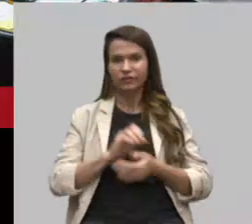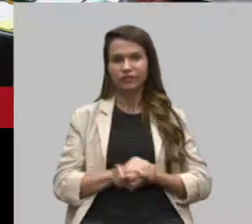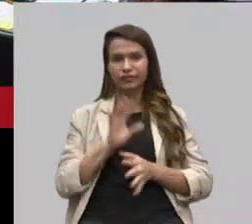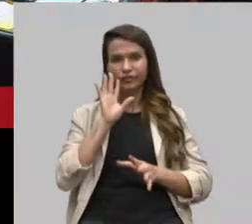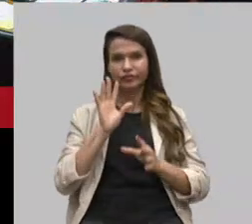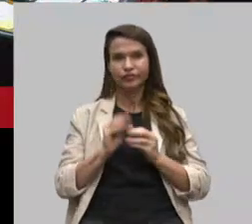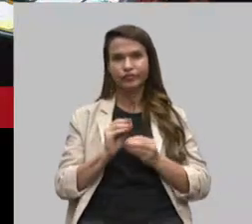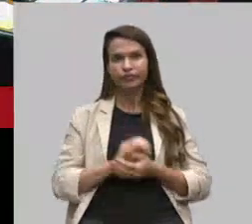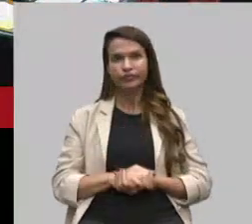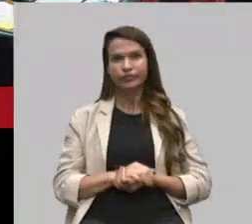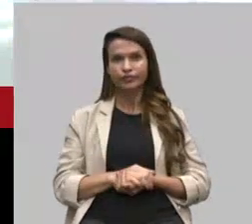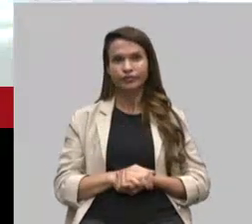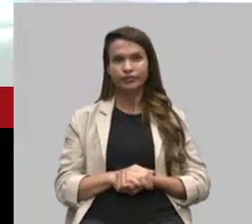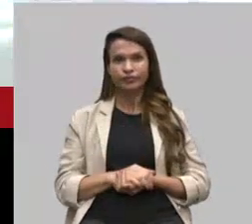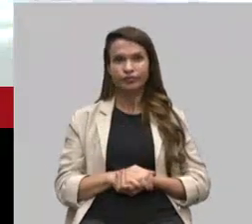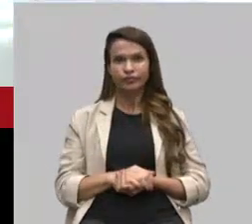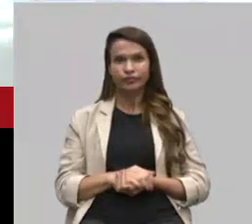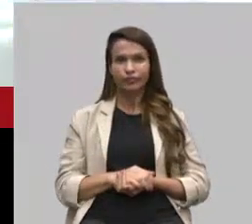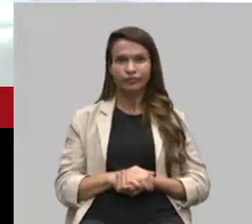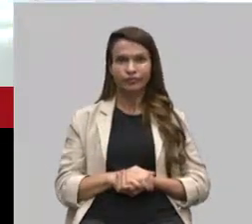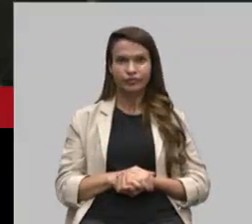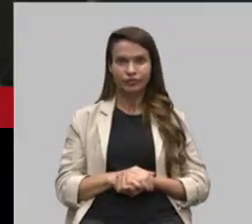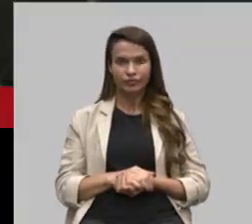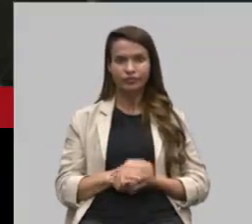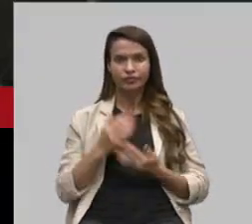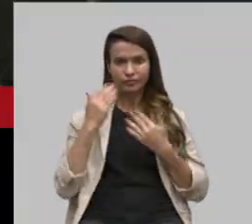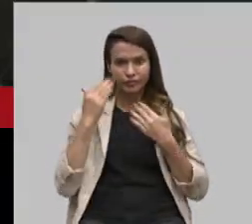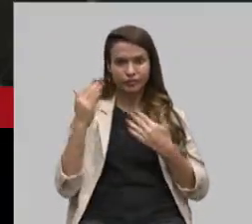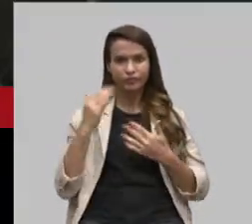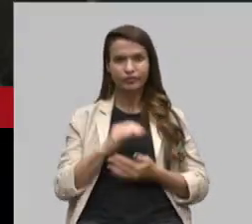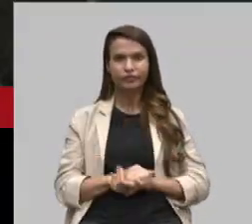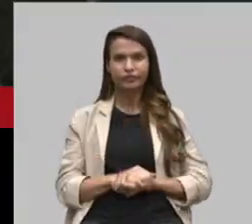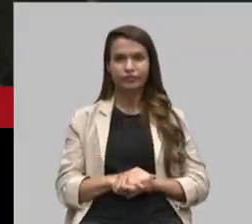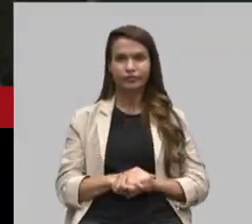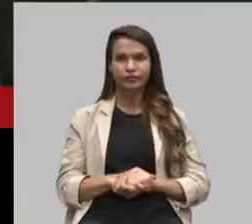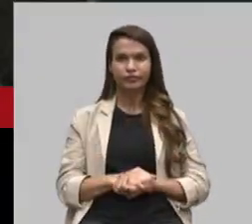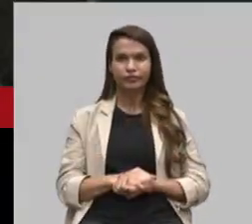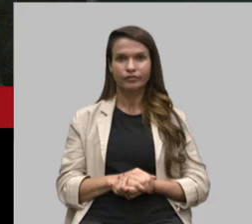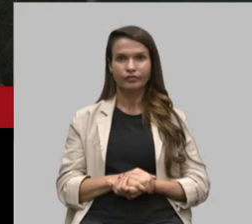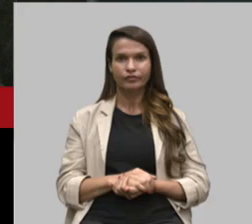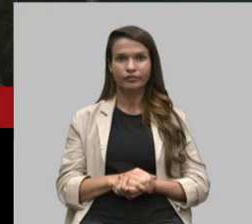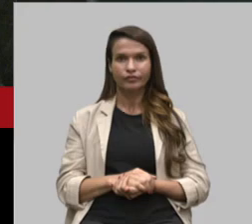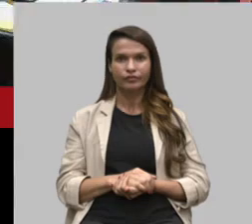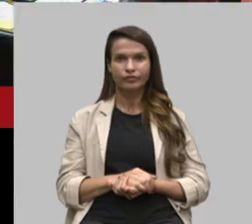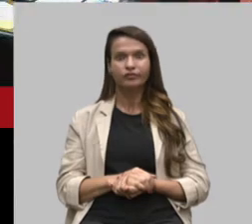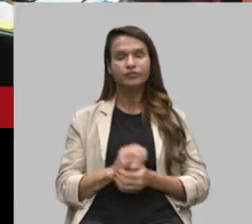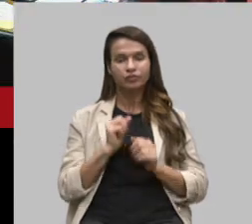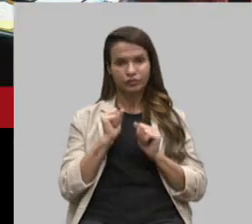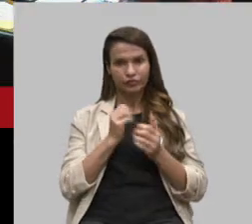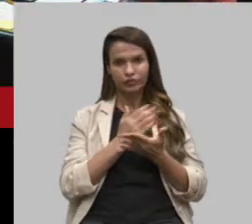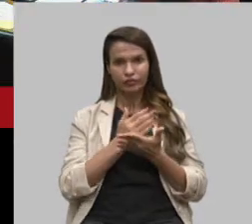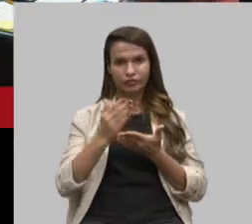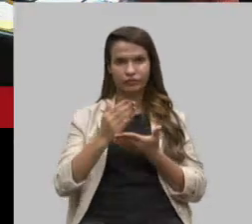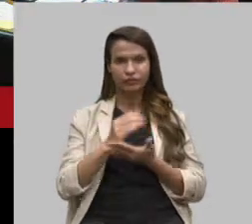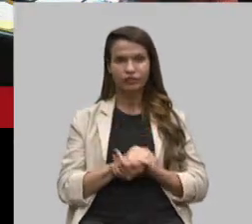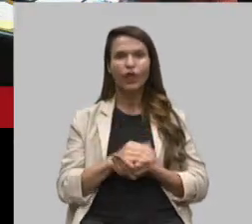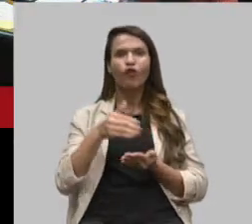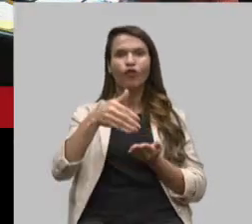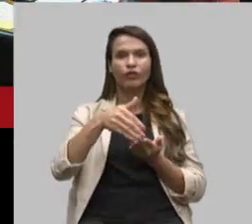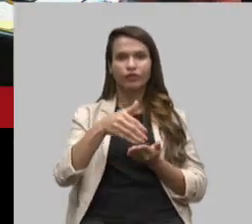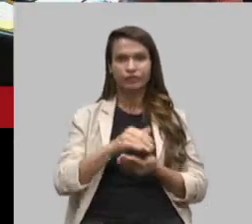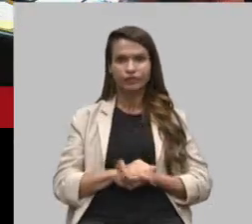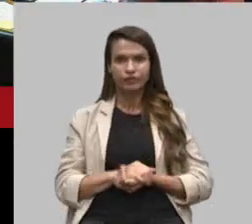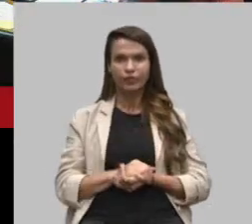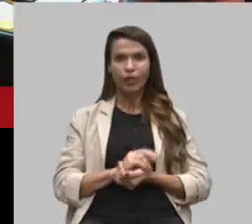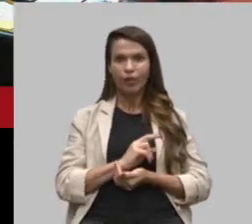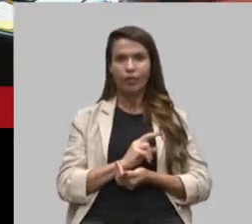isso muito obrigada Eh aí no fundo isso pode começar meu nome é